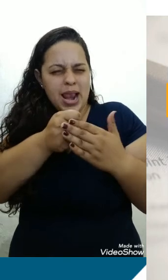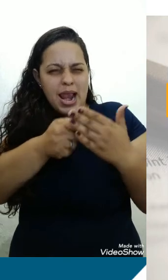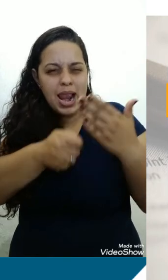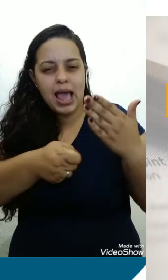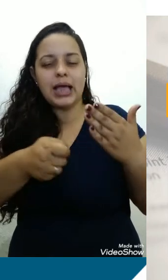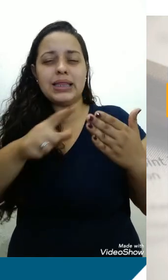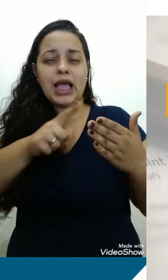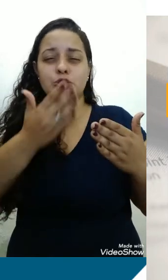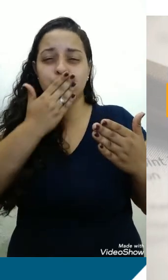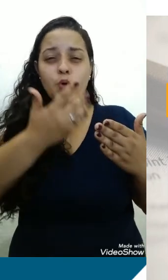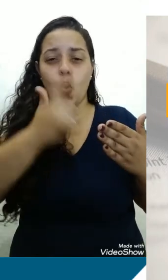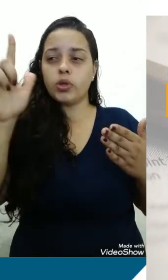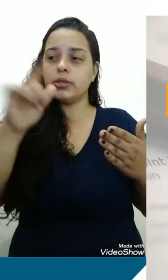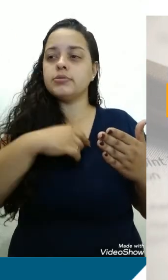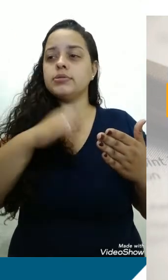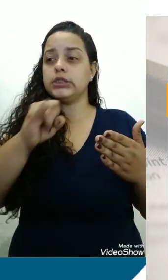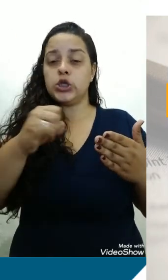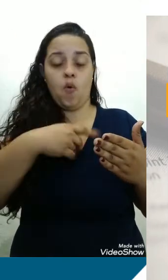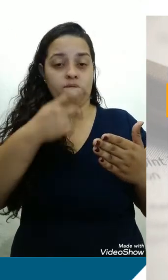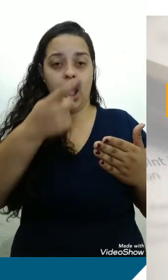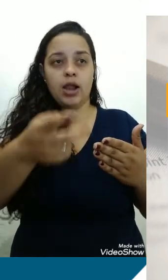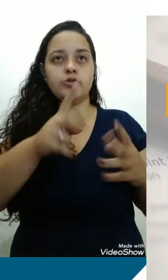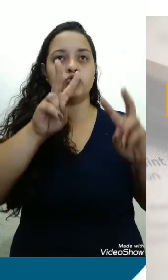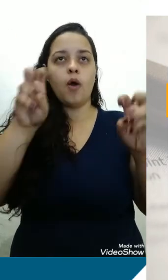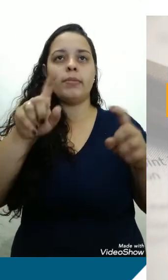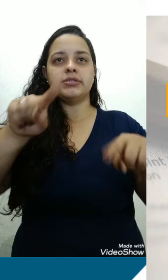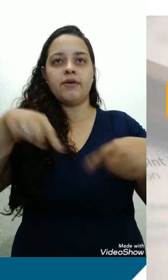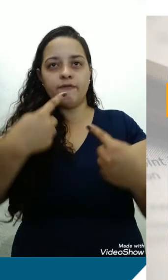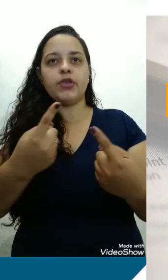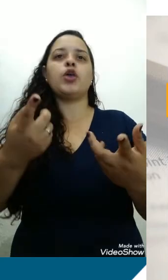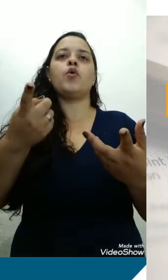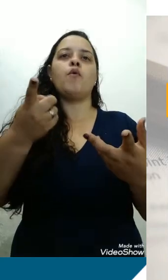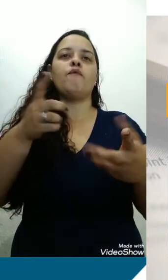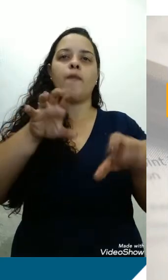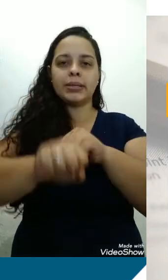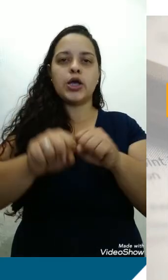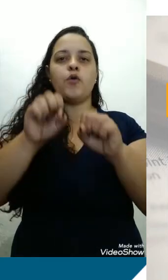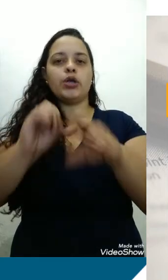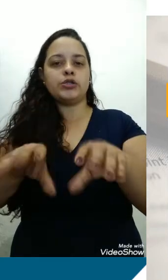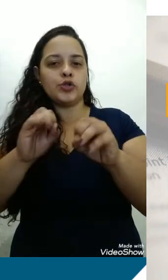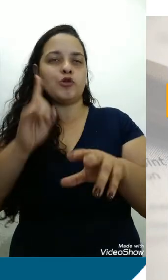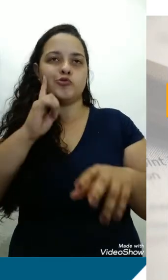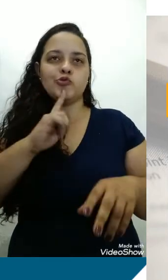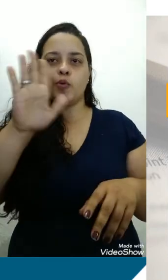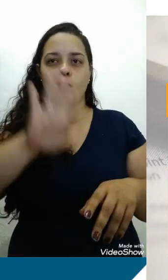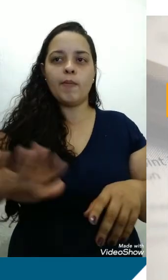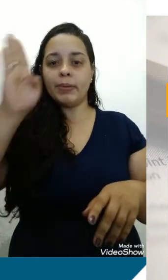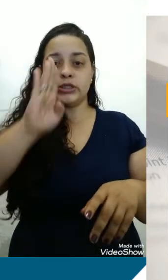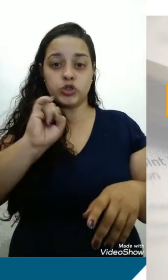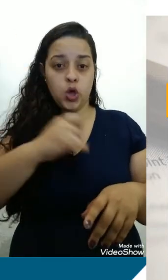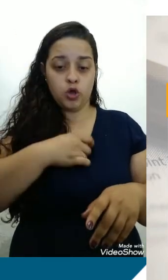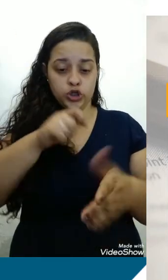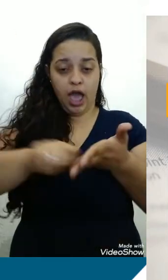tipologia textual. Então, vamos supor, eu escrevo uma redação falando sobre os desafios para a formação educacional de surdos no Brasil, mas escrevo um